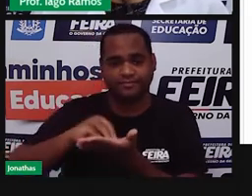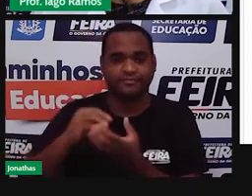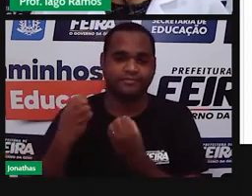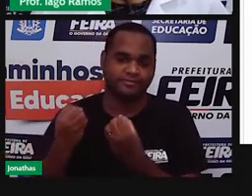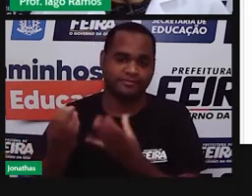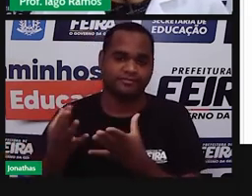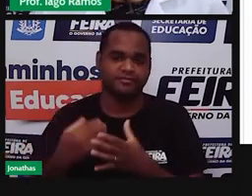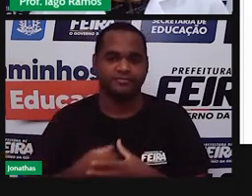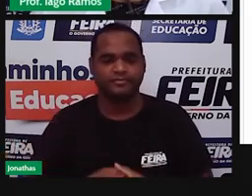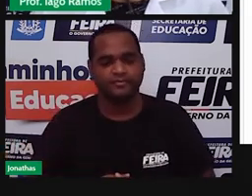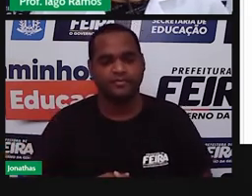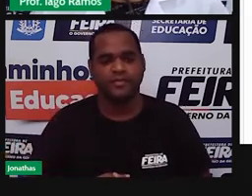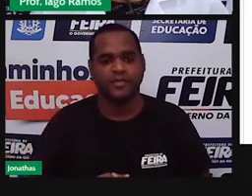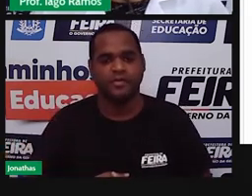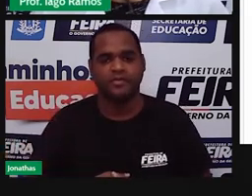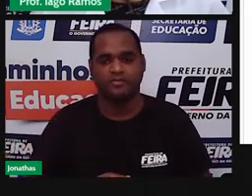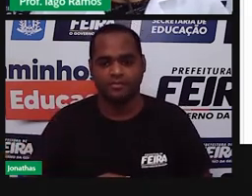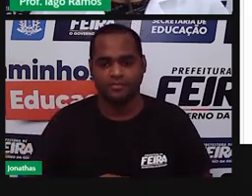Certo?